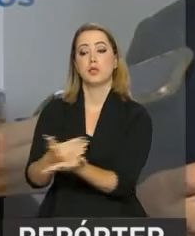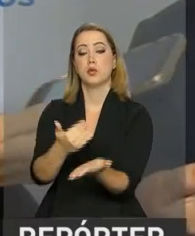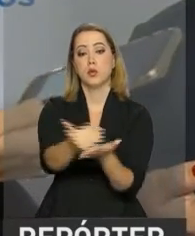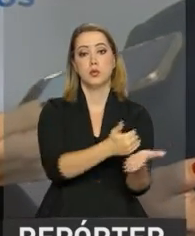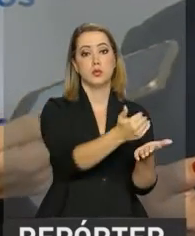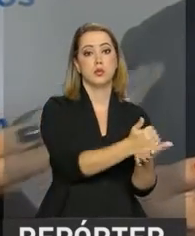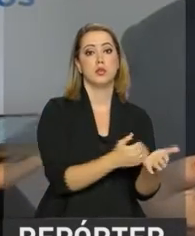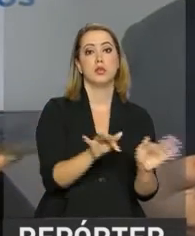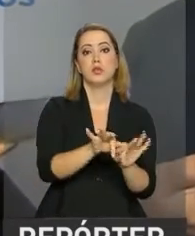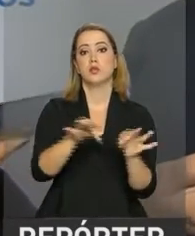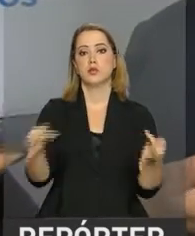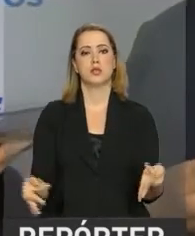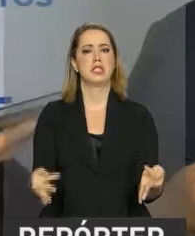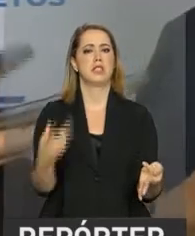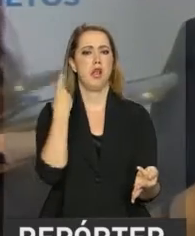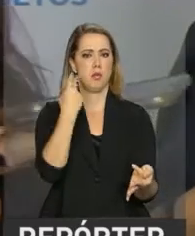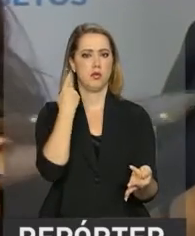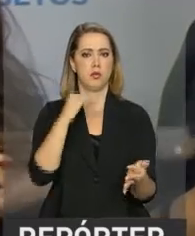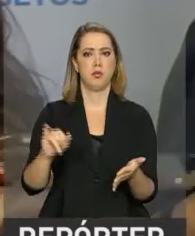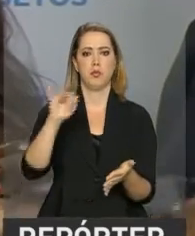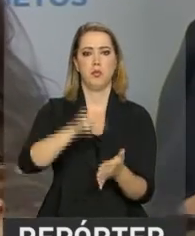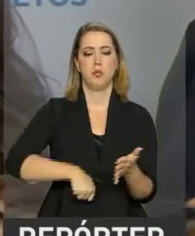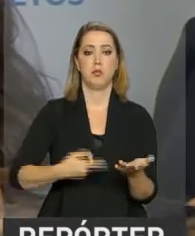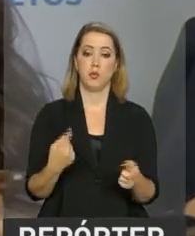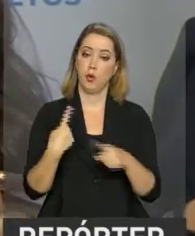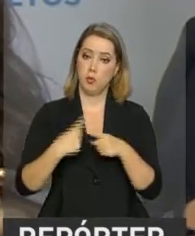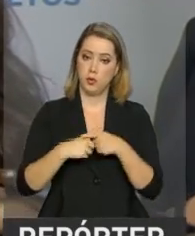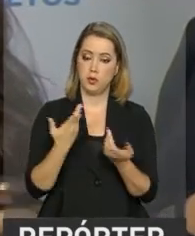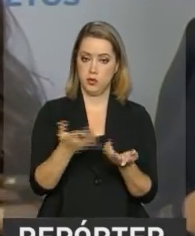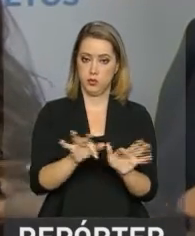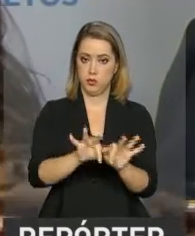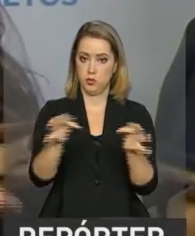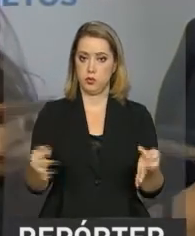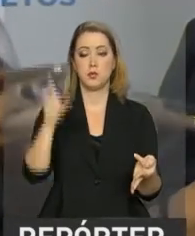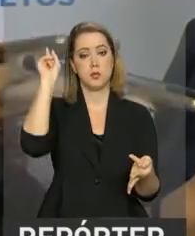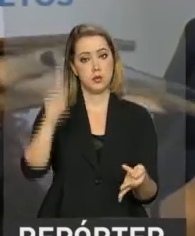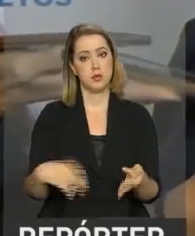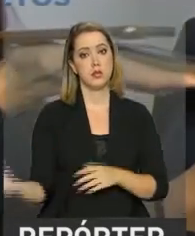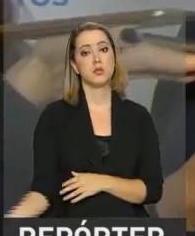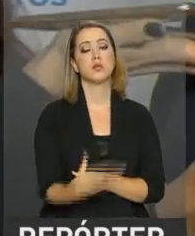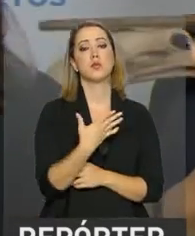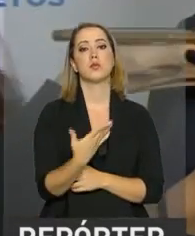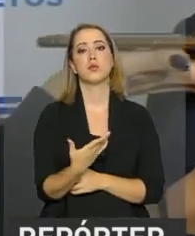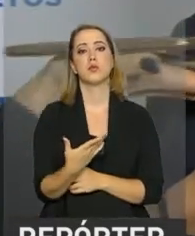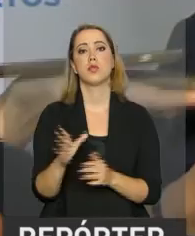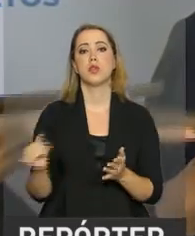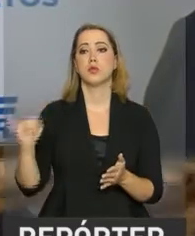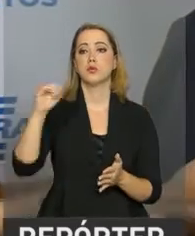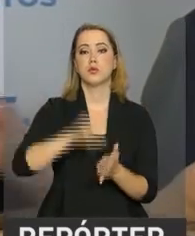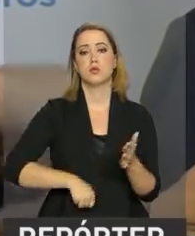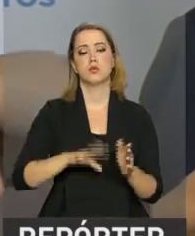do sistema tradicional de impostos portanto o simples é a inovação do sistema tributário